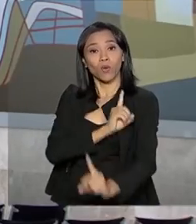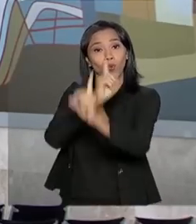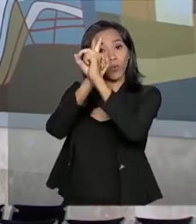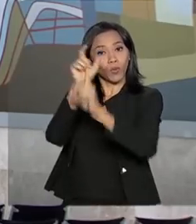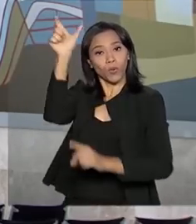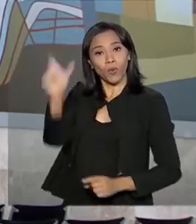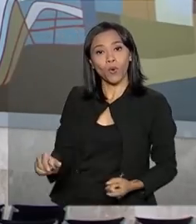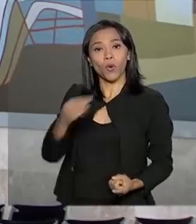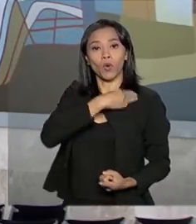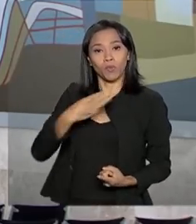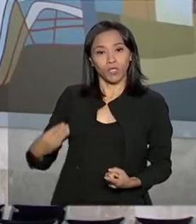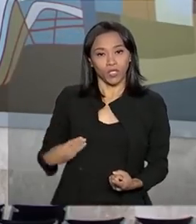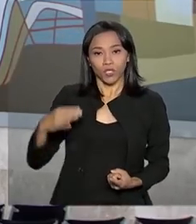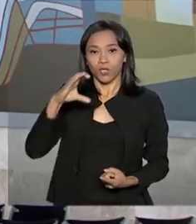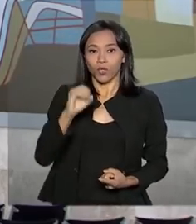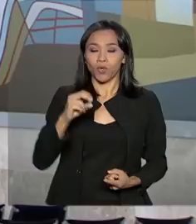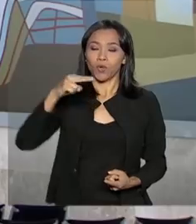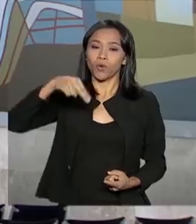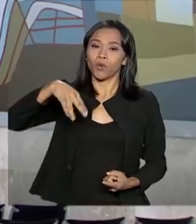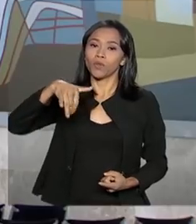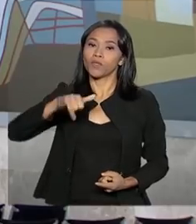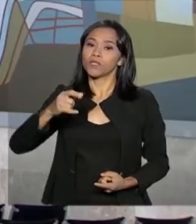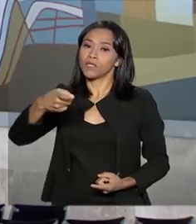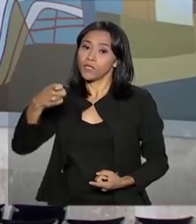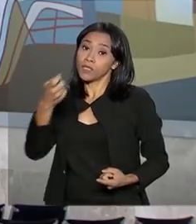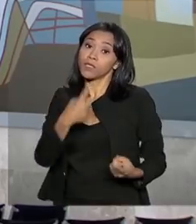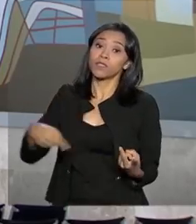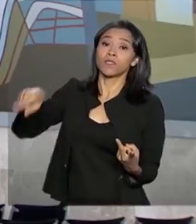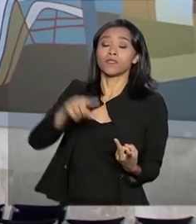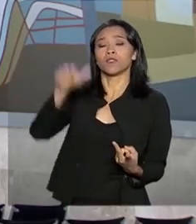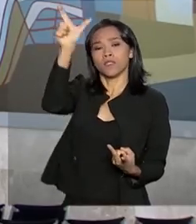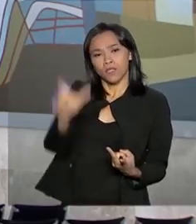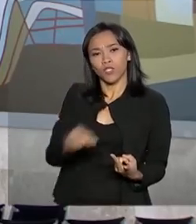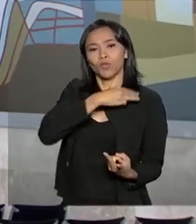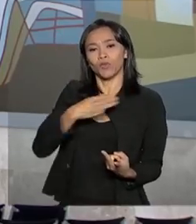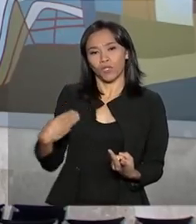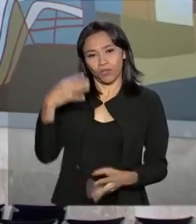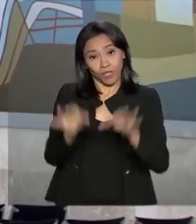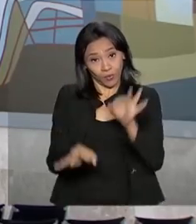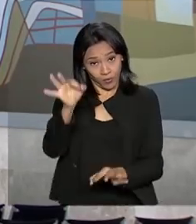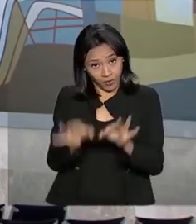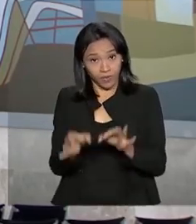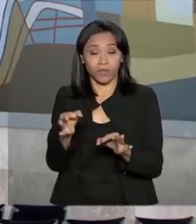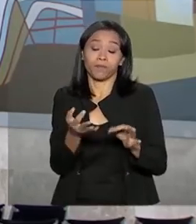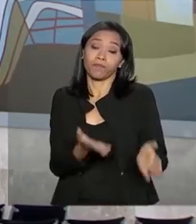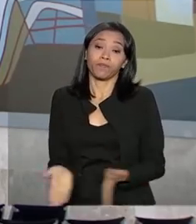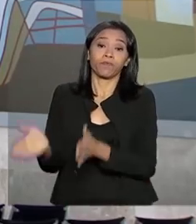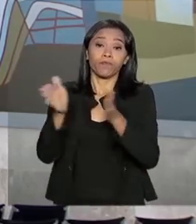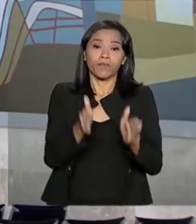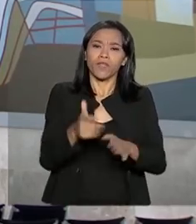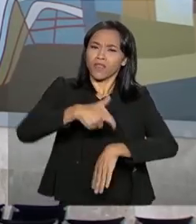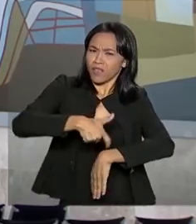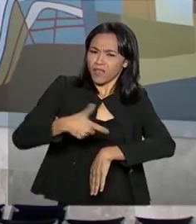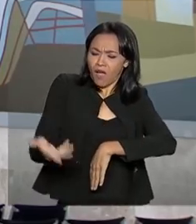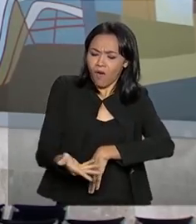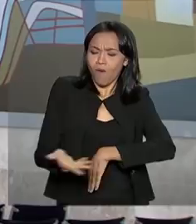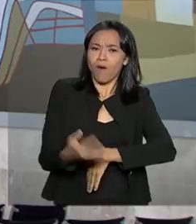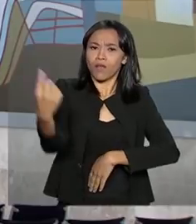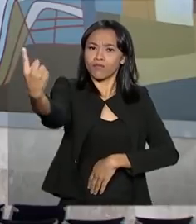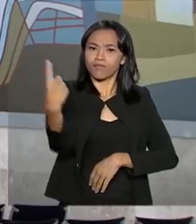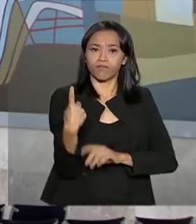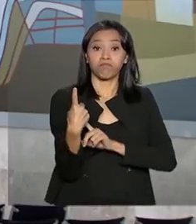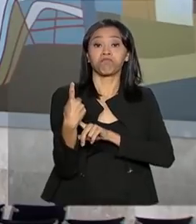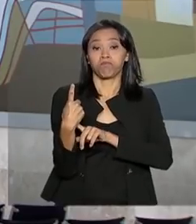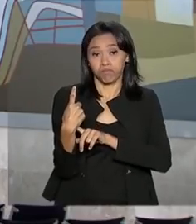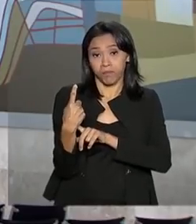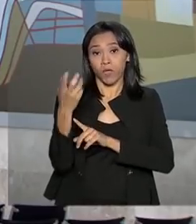Lorenzoni, da Casa Civil, e Sérgio Moro, da Justiça e Segurança Pública. Neste momento, ele recebe o ex-embaixador dos Estados